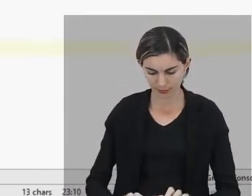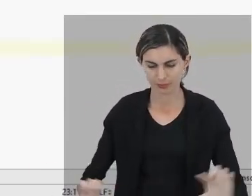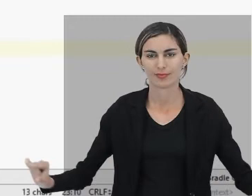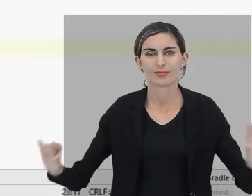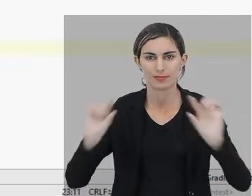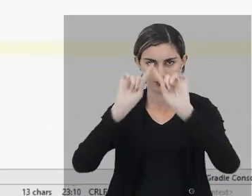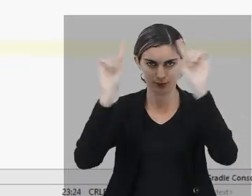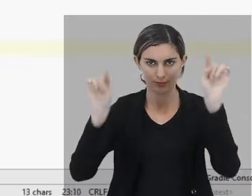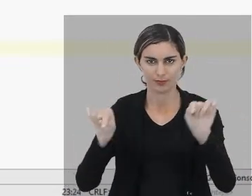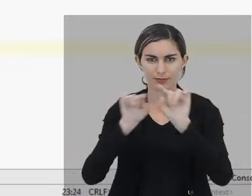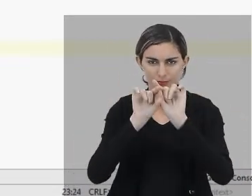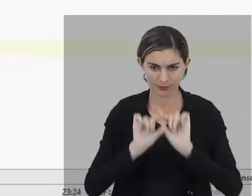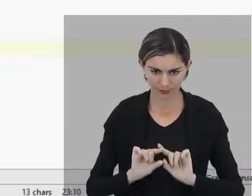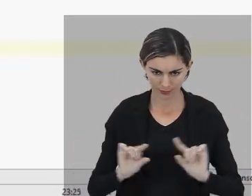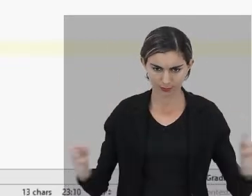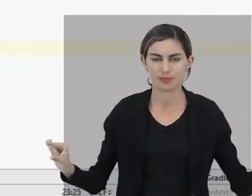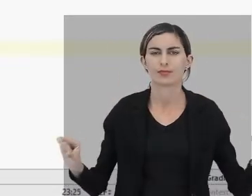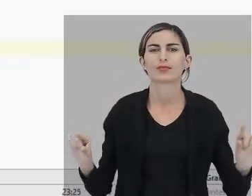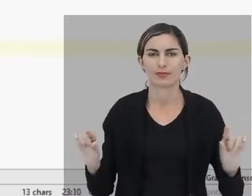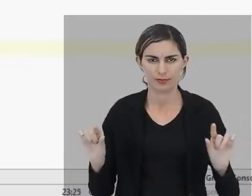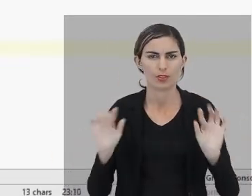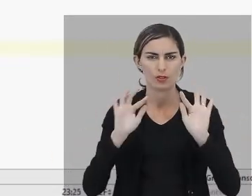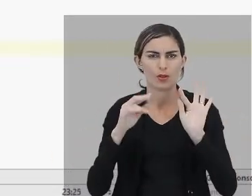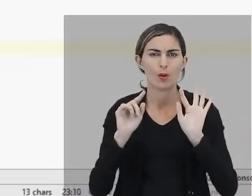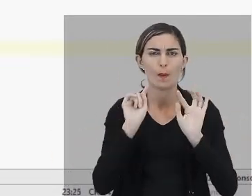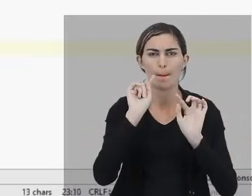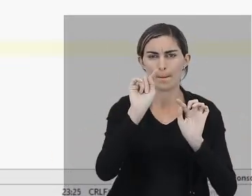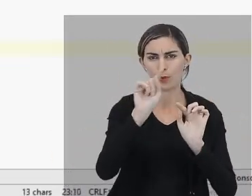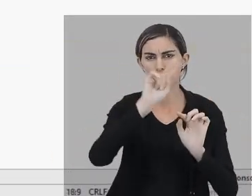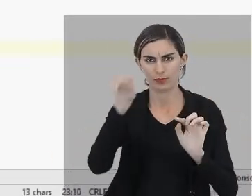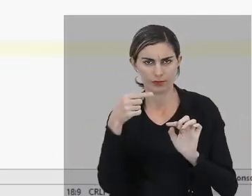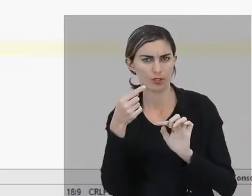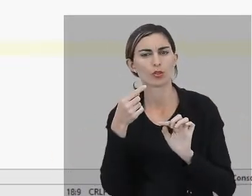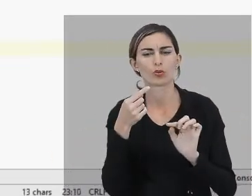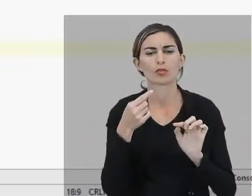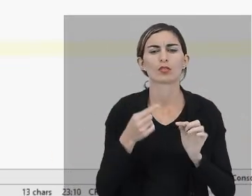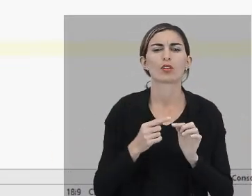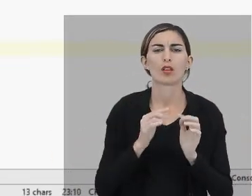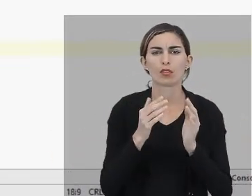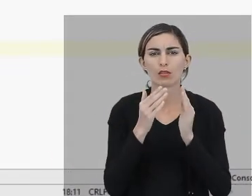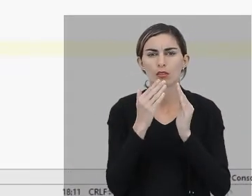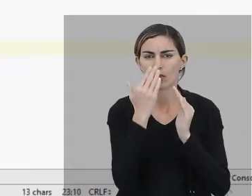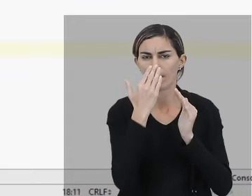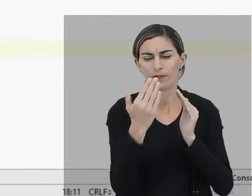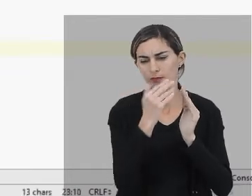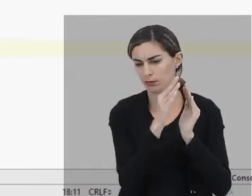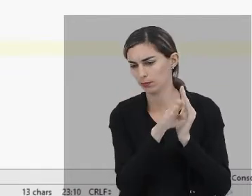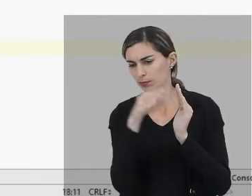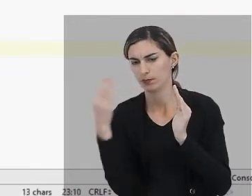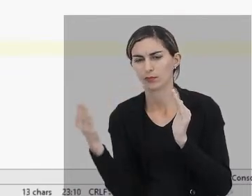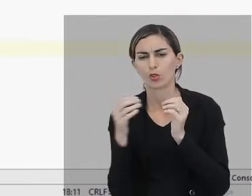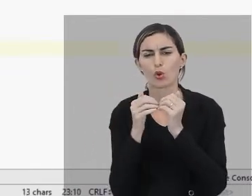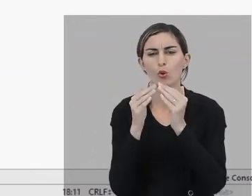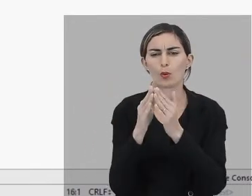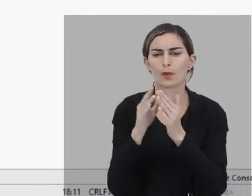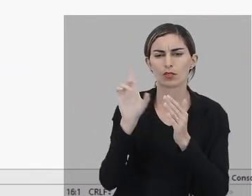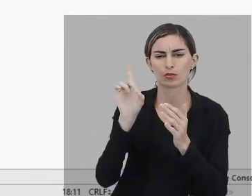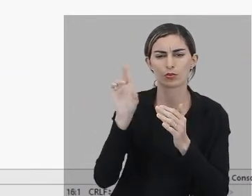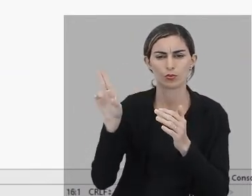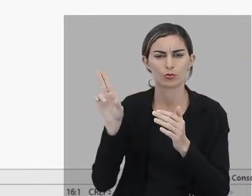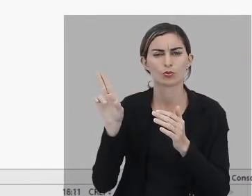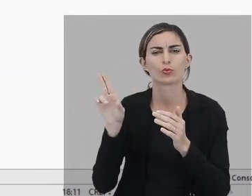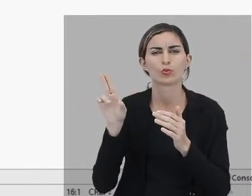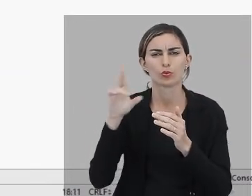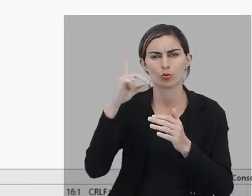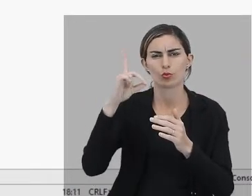da estrutura de repetição. Vamos colocar um ponto e vírgula aqui. E na frente ele começa com do.